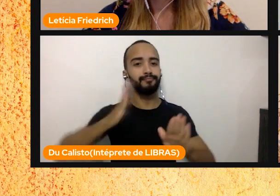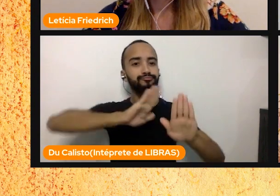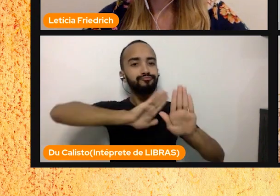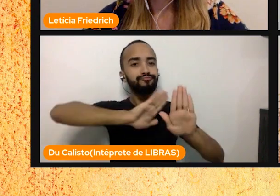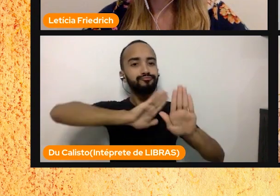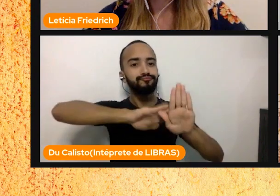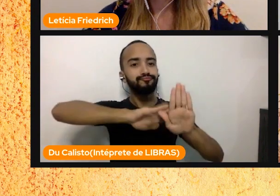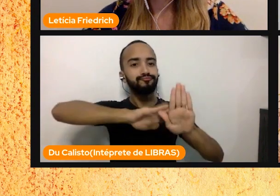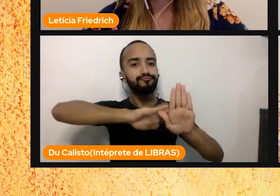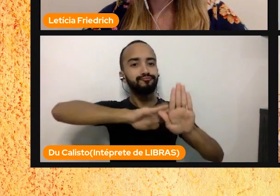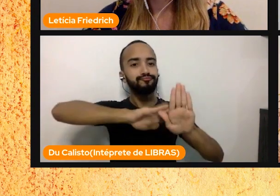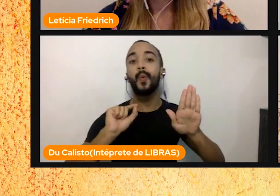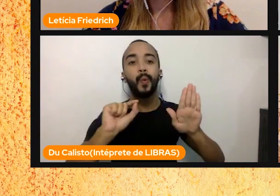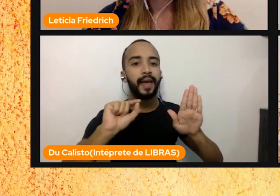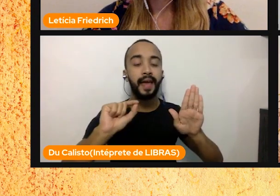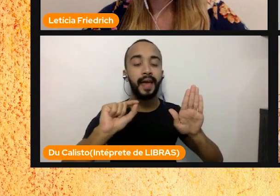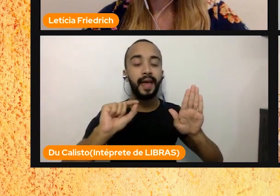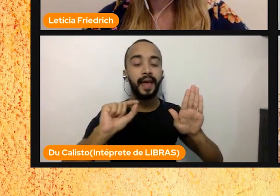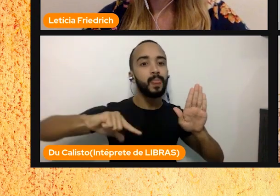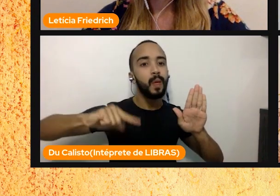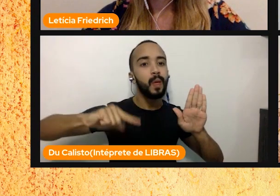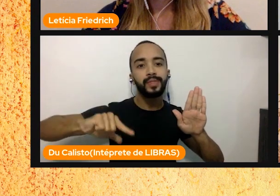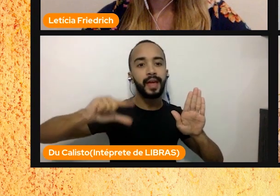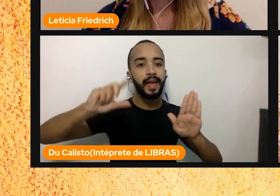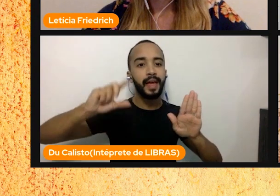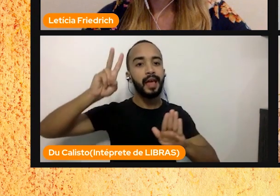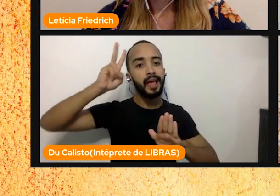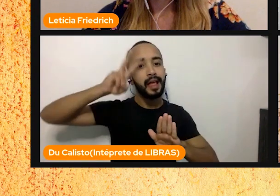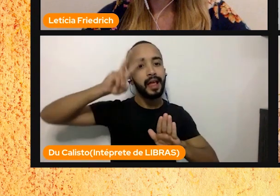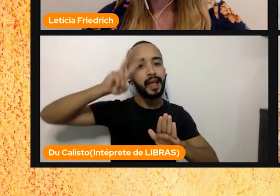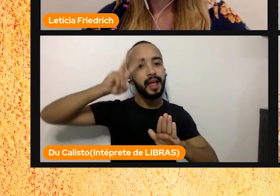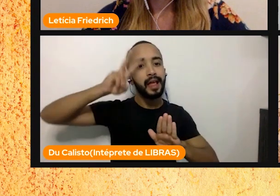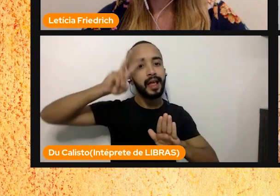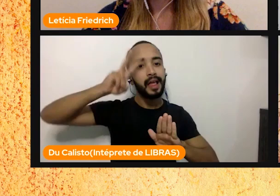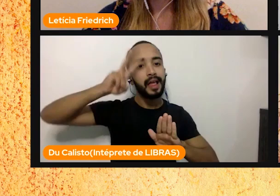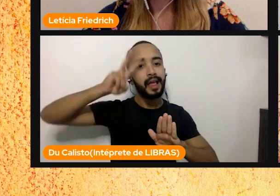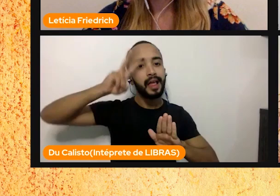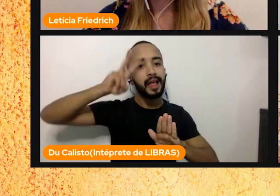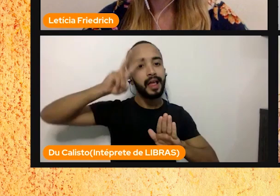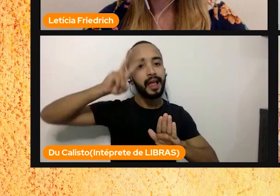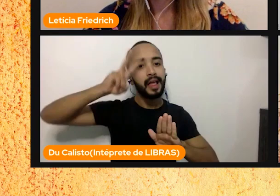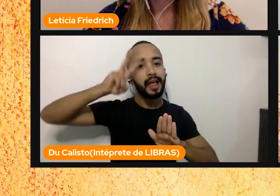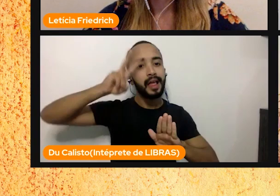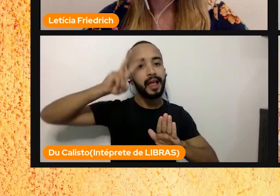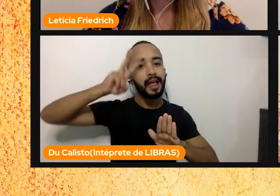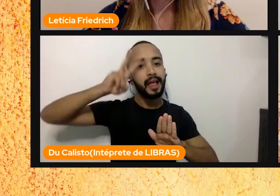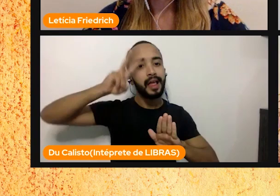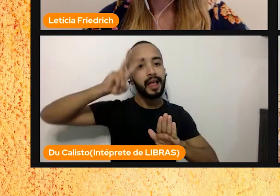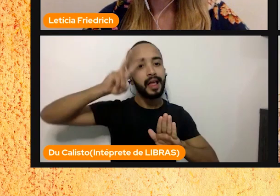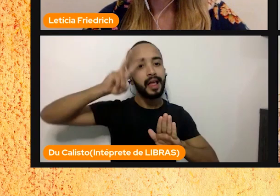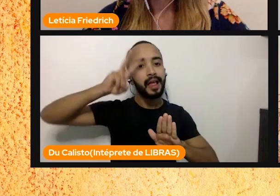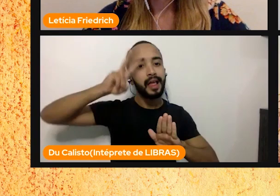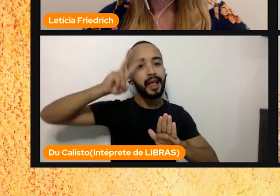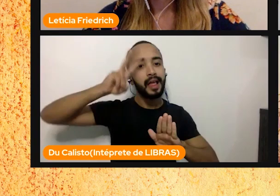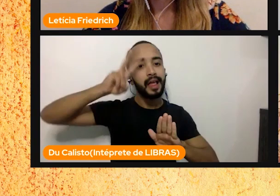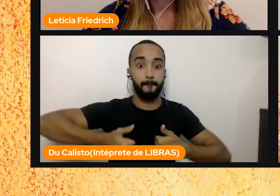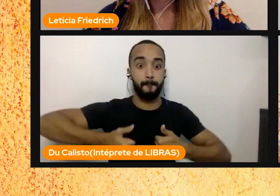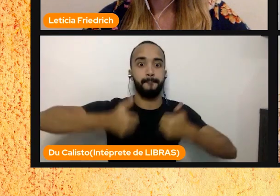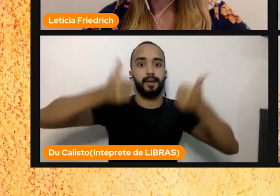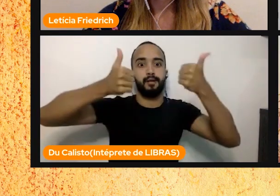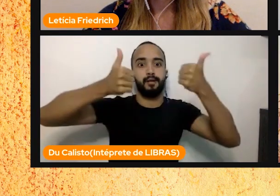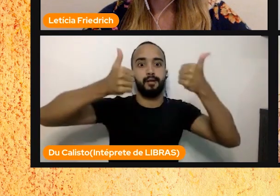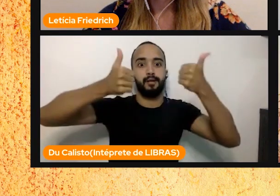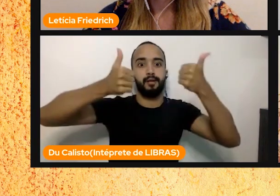não existe lenda melhor ou pior, não tem nada disso, dá para conviver todo mundo juntos, e aí tem um show no final que todo